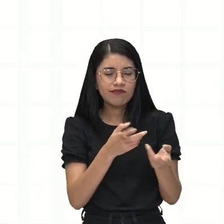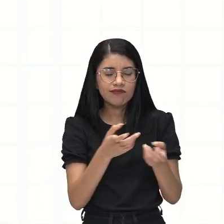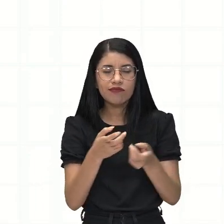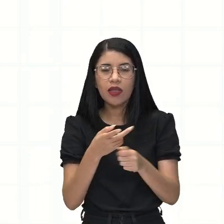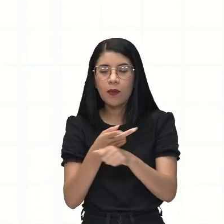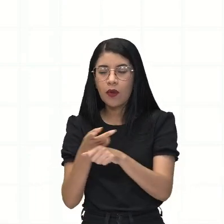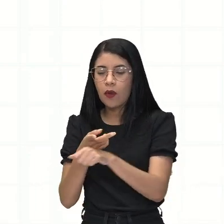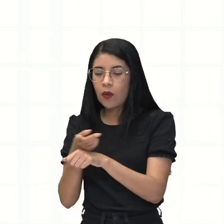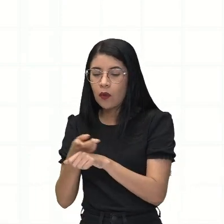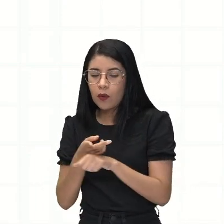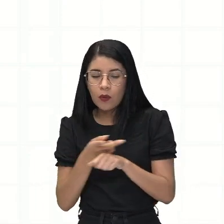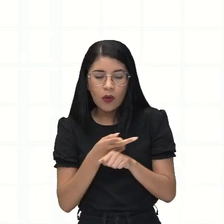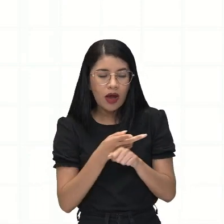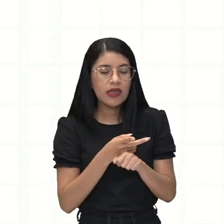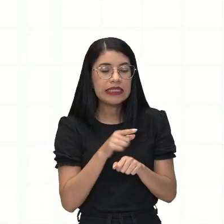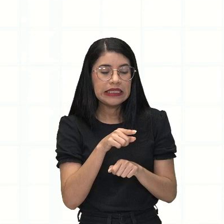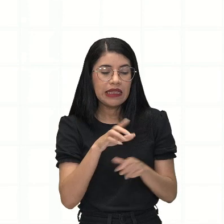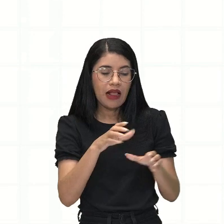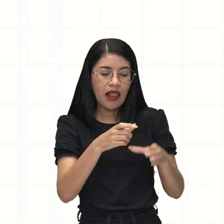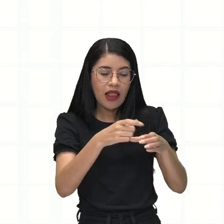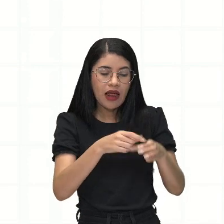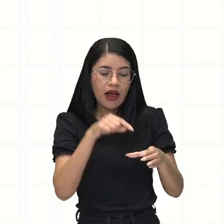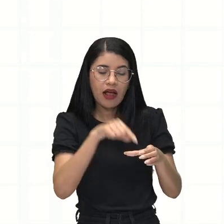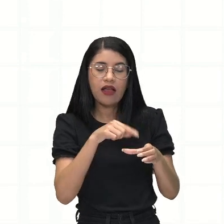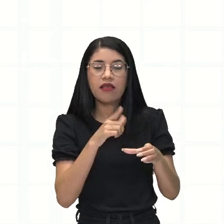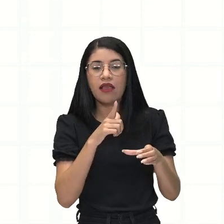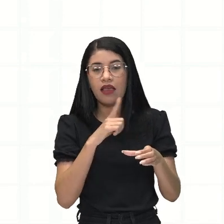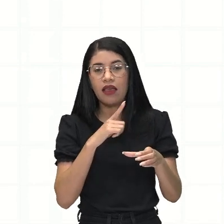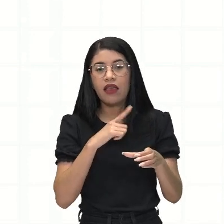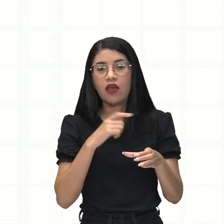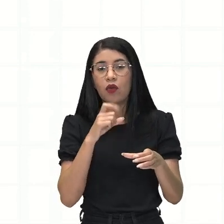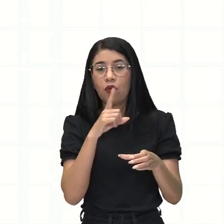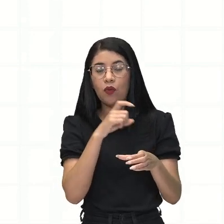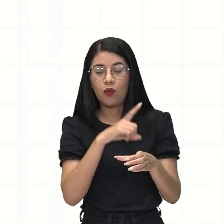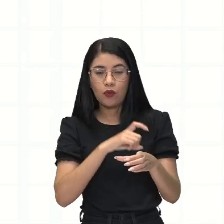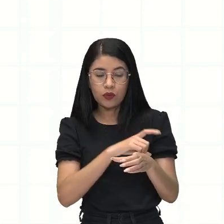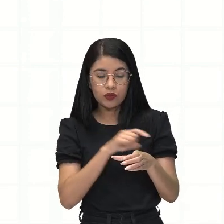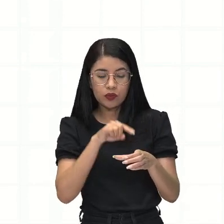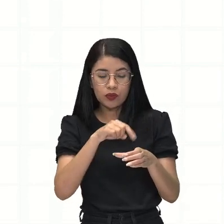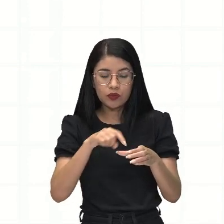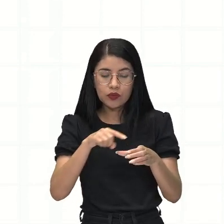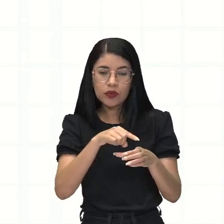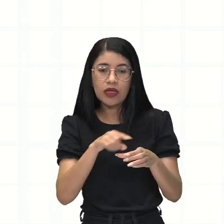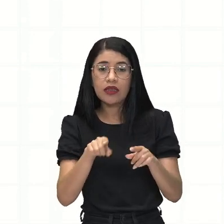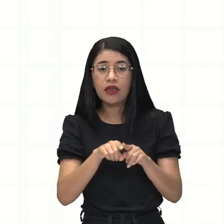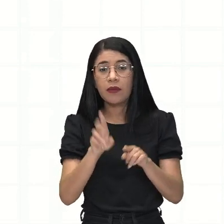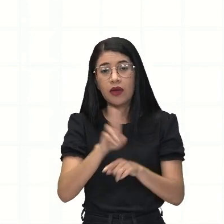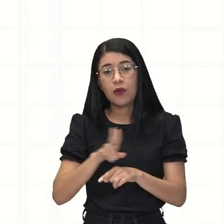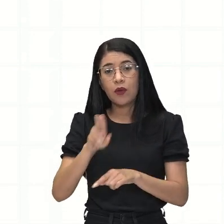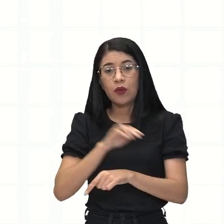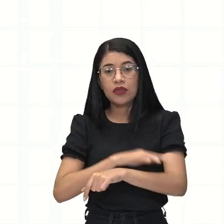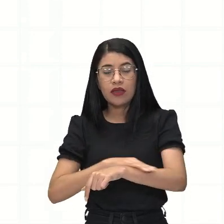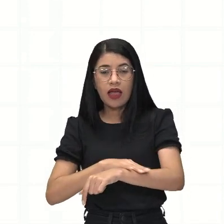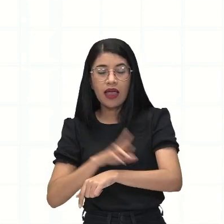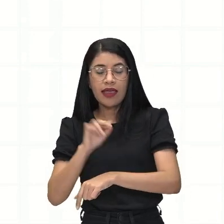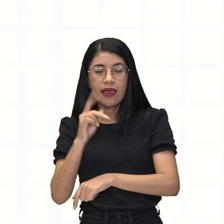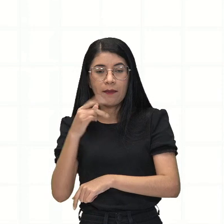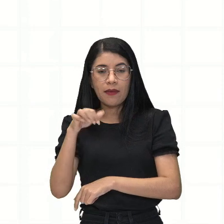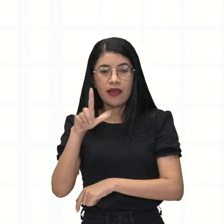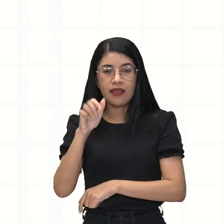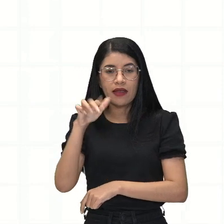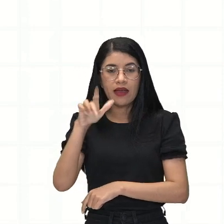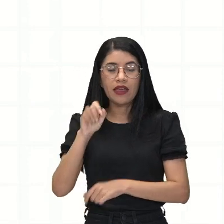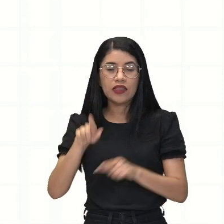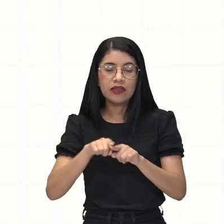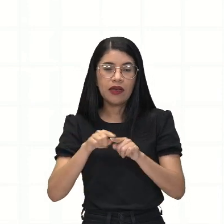semana para encontrar possíveis focos de larvas do mosquito. Sempre que possível, faça uso de repelentes e instale